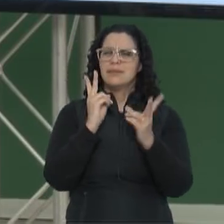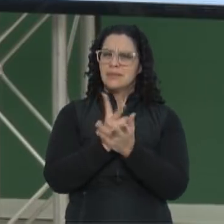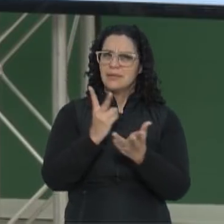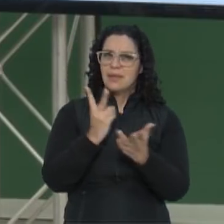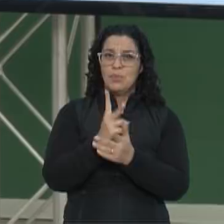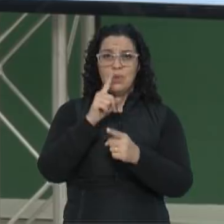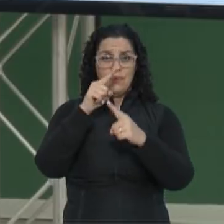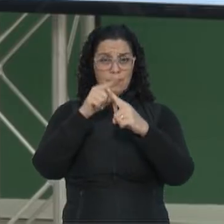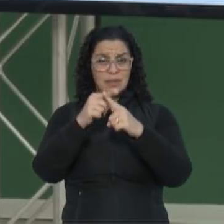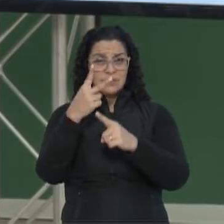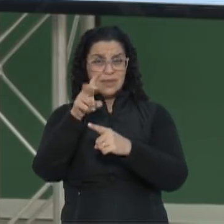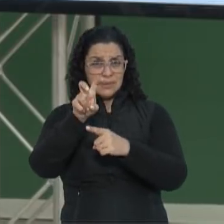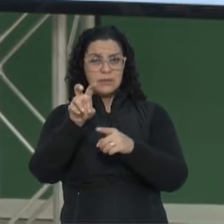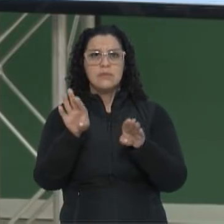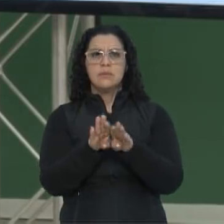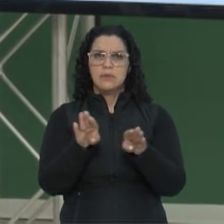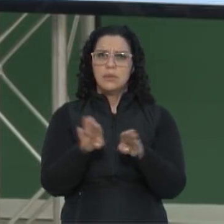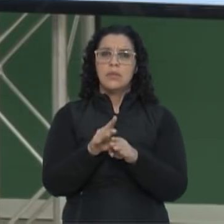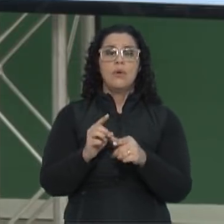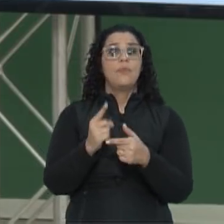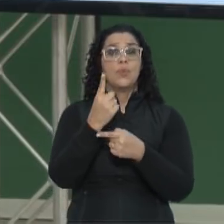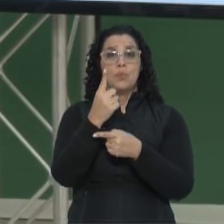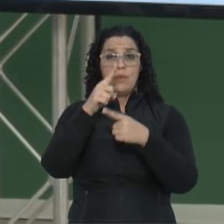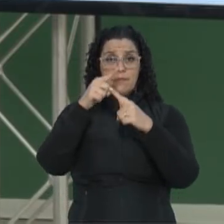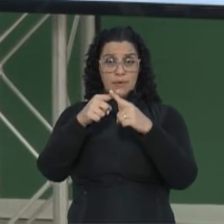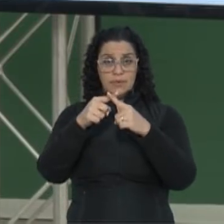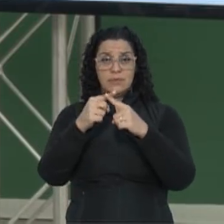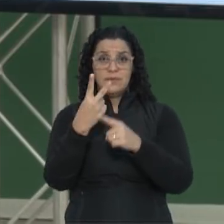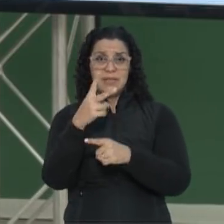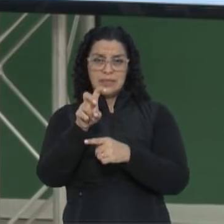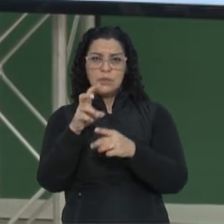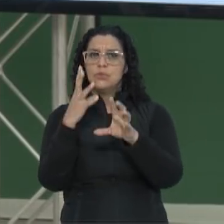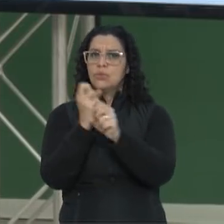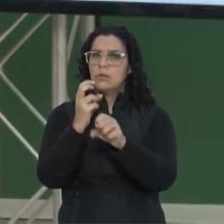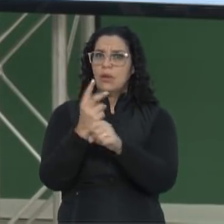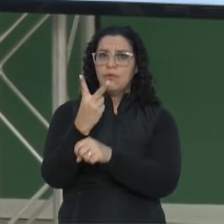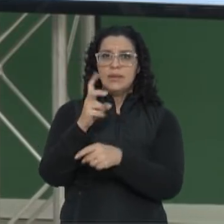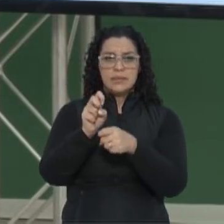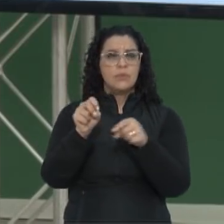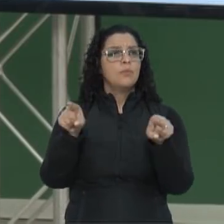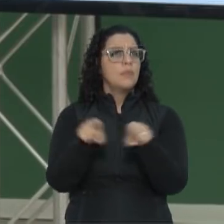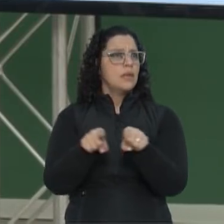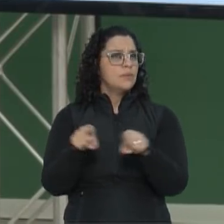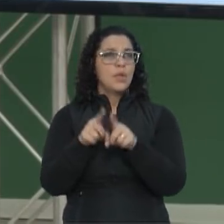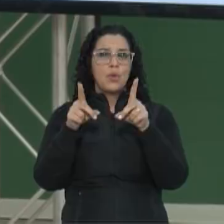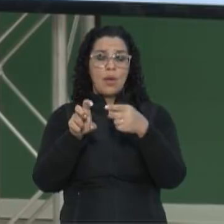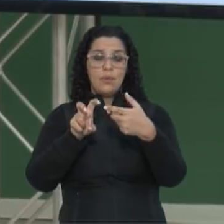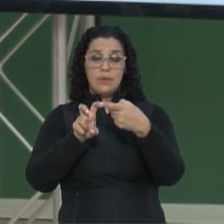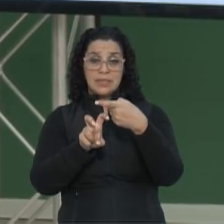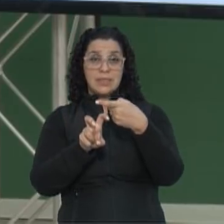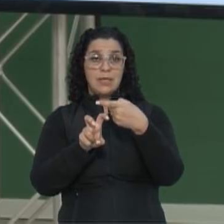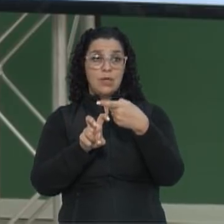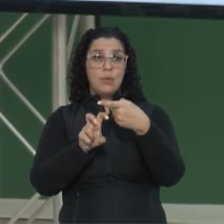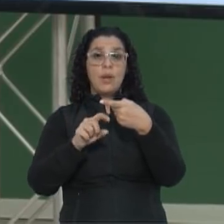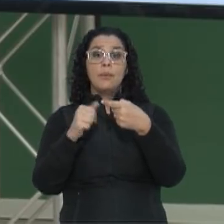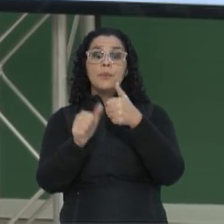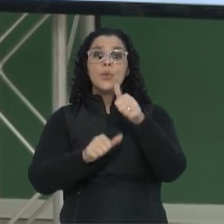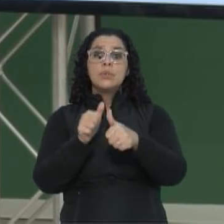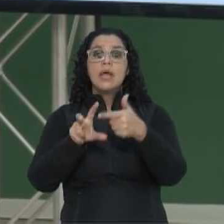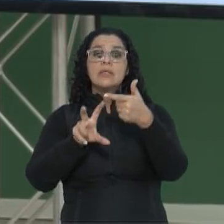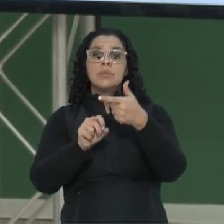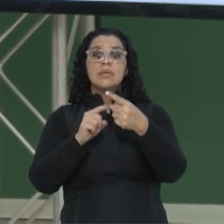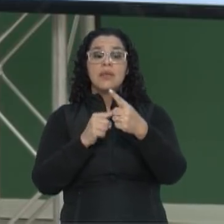vezes 25. Então, uma vez o 25, 25. E a mesma coisa aqui, 5 para virar 50